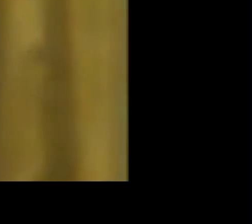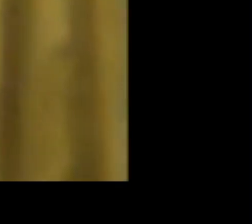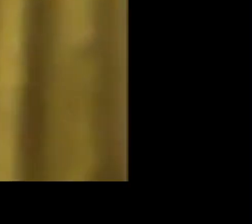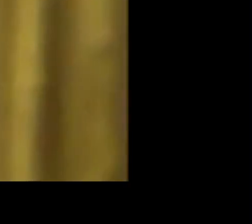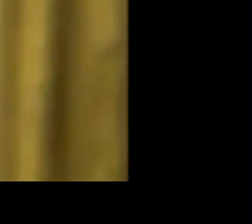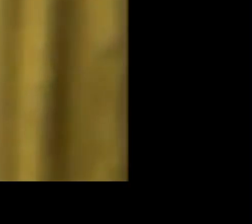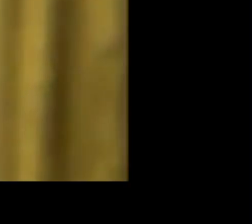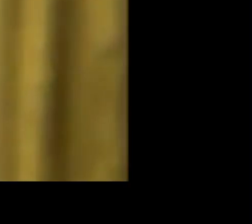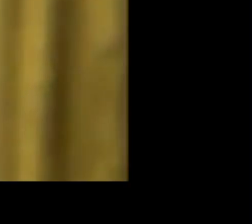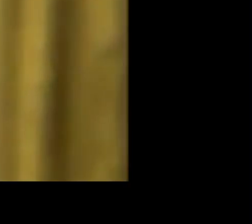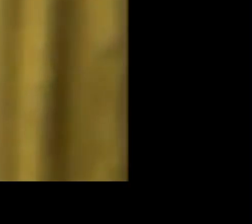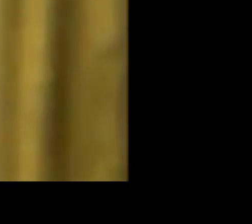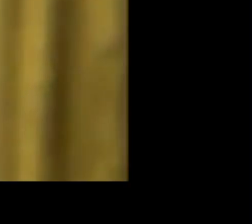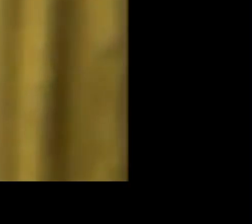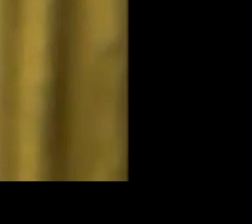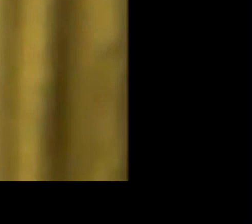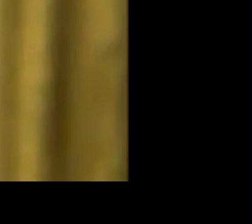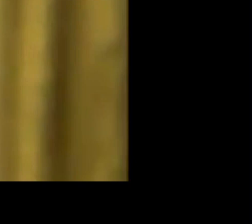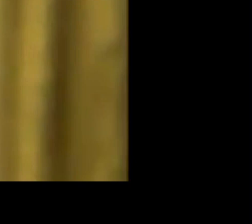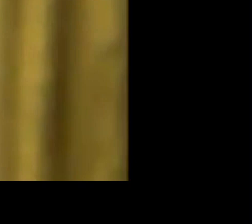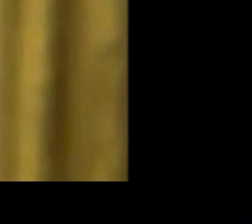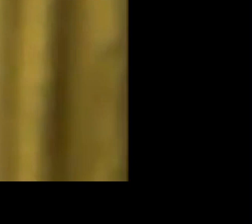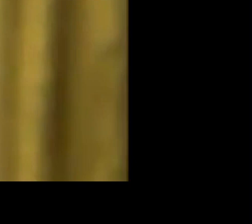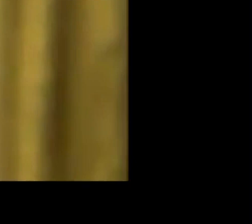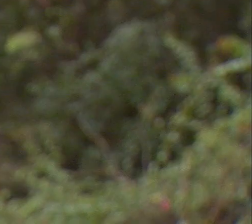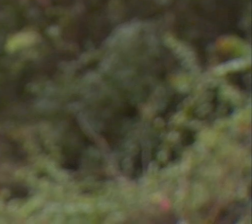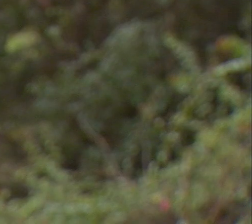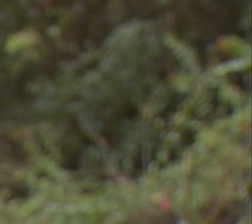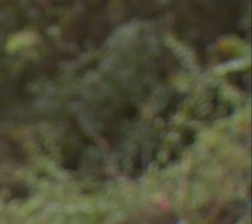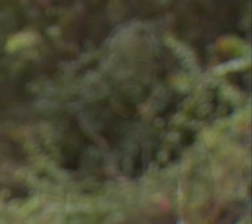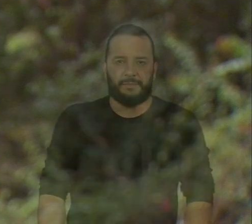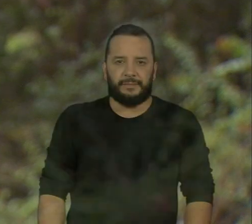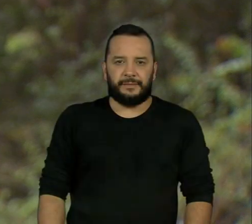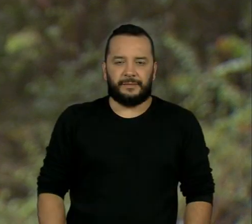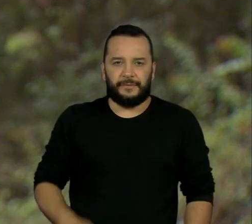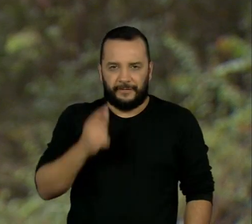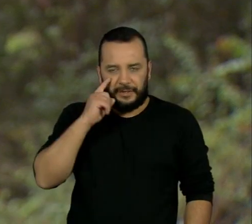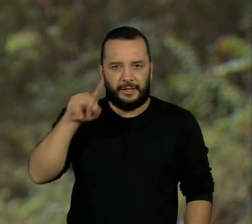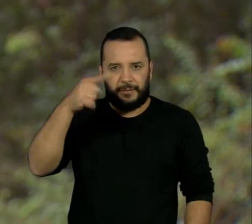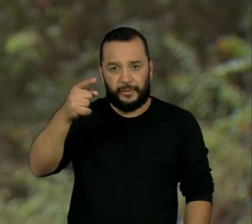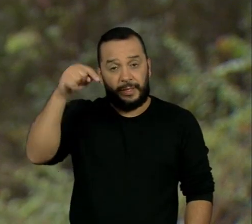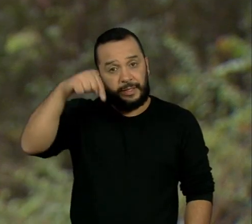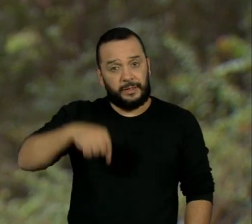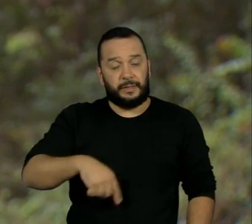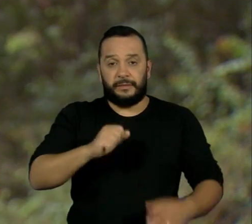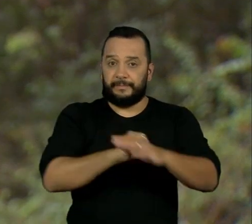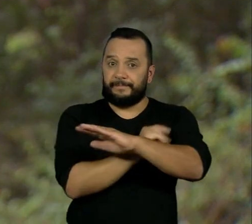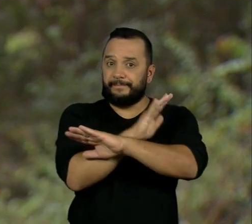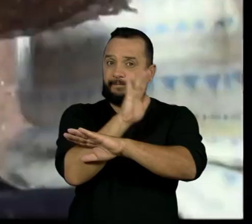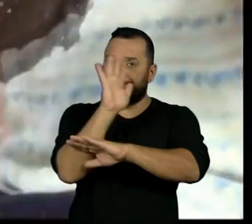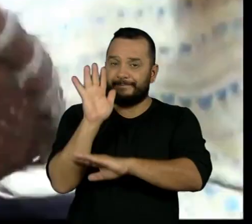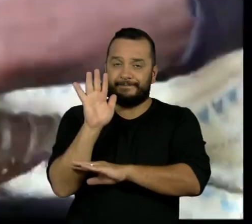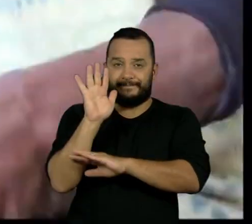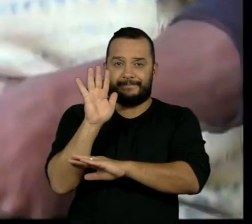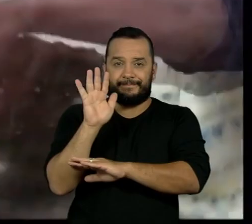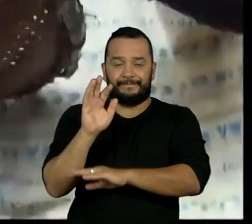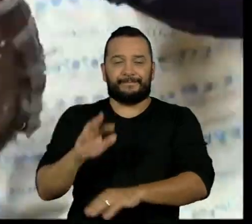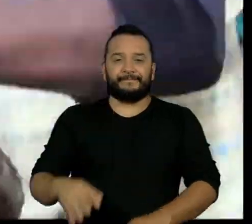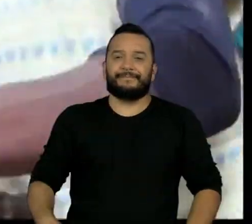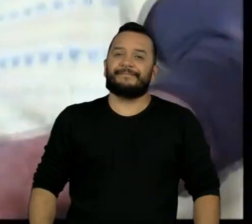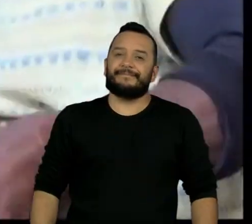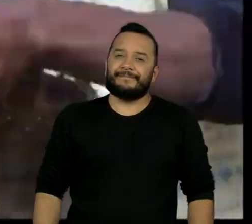de sol, banho de sol. Veja a seguir aqui no Repórter Eco.